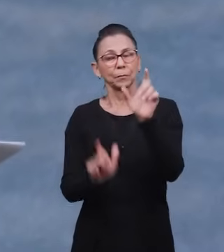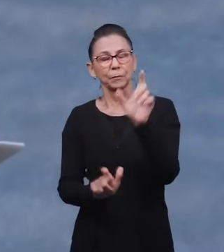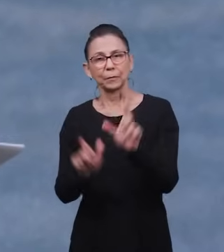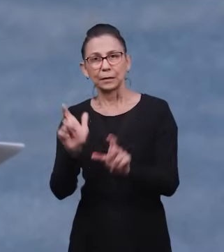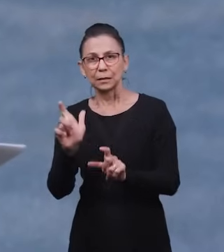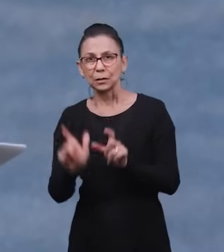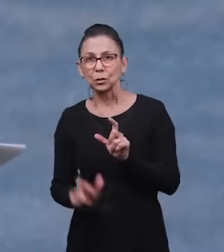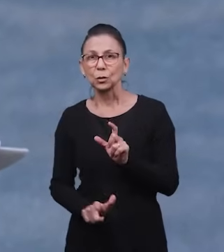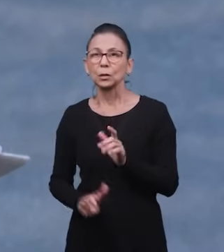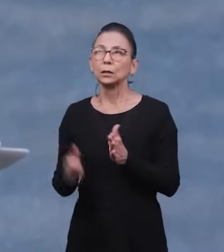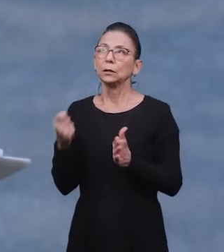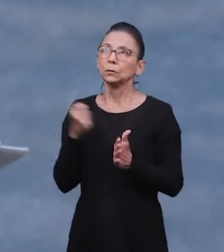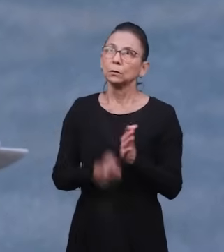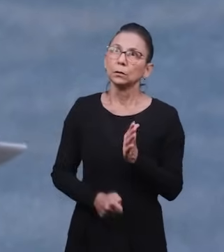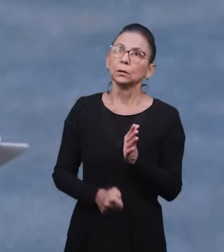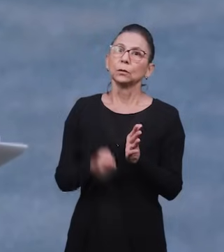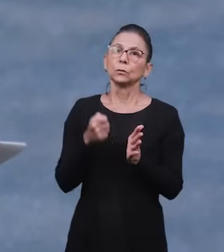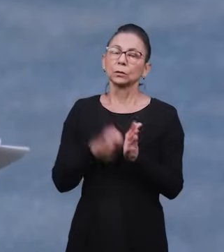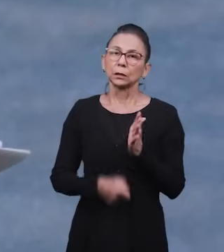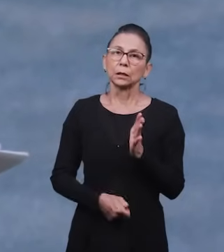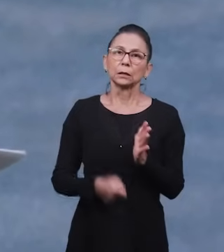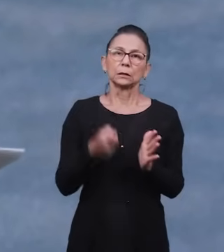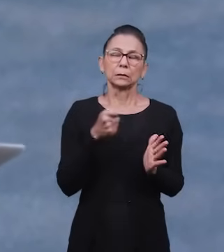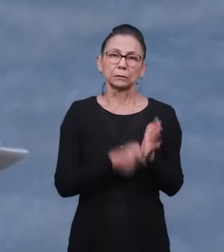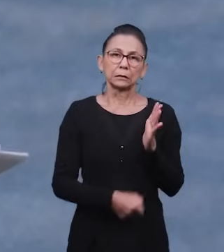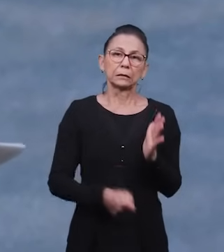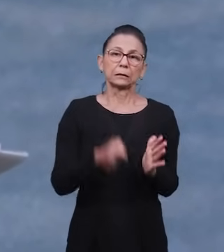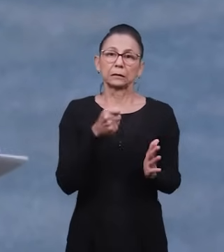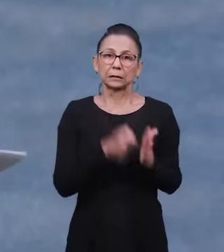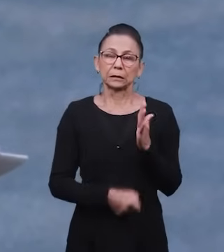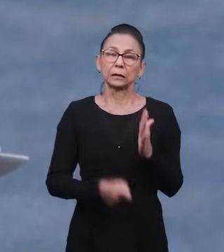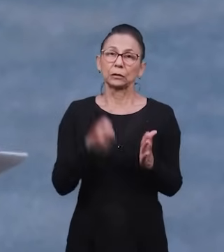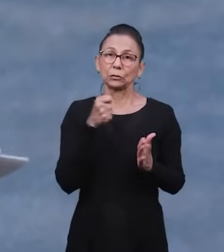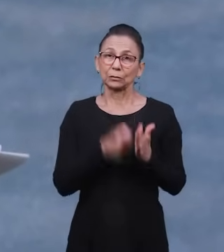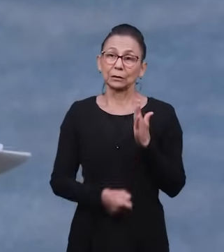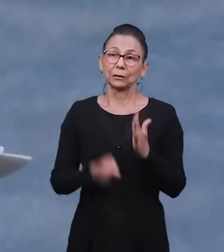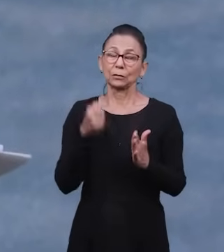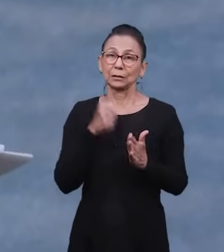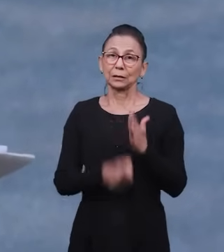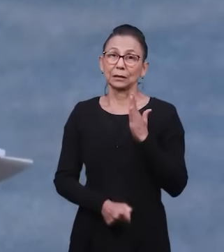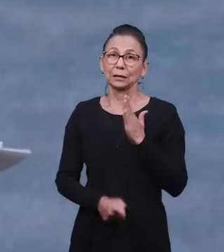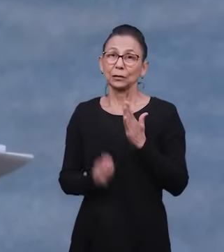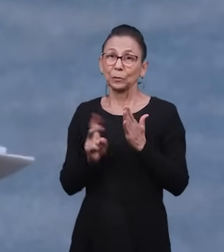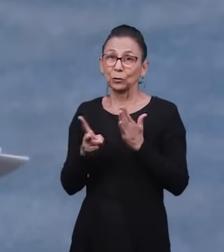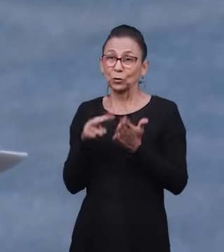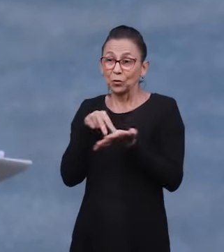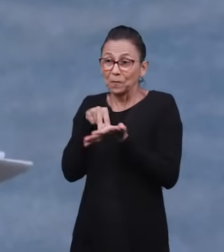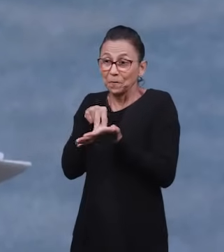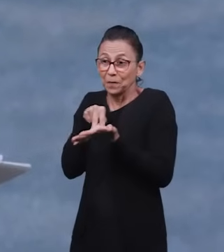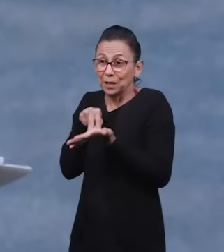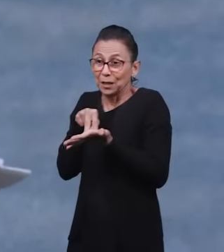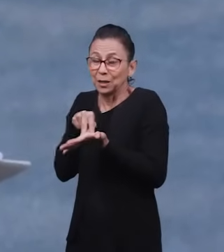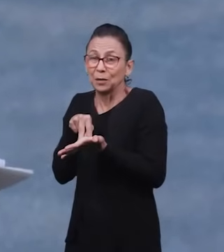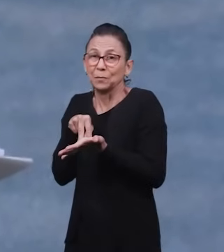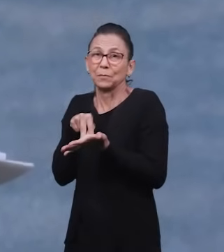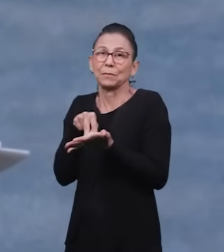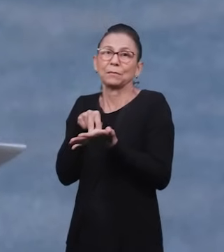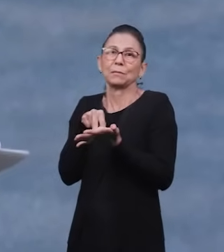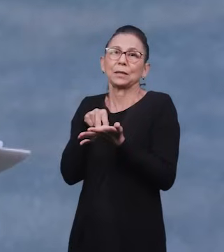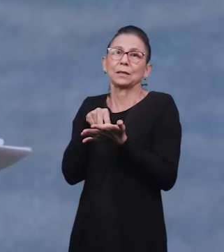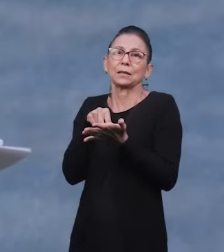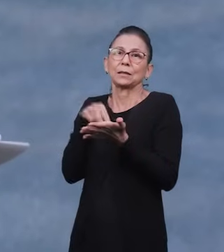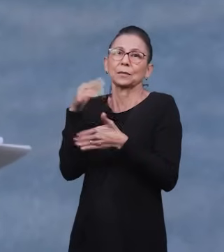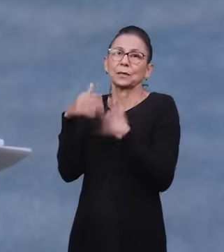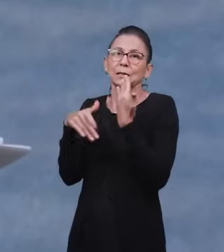dizendo assim, pessoas que estão lutando, se matando, se arrebentando para permanecer assim, pegando nas